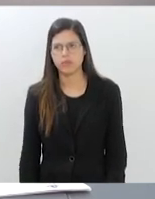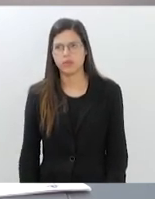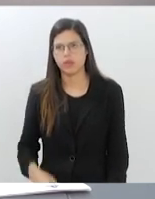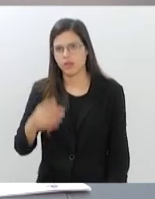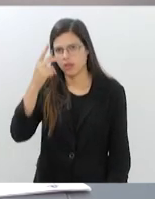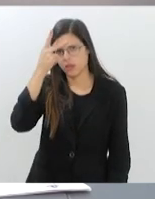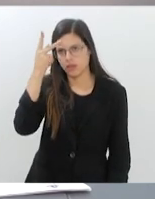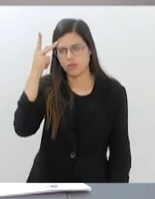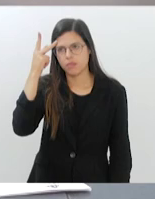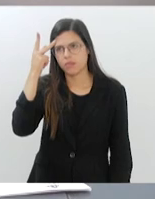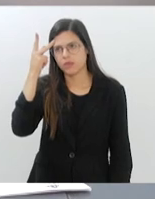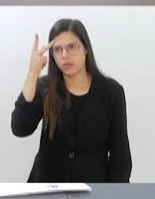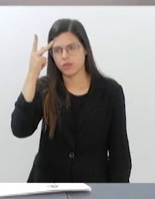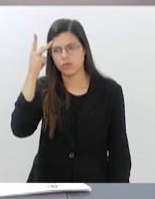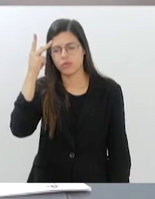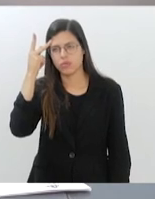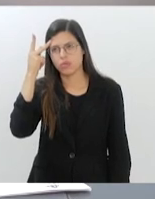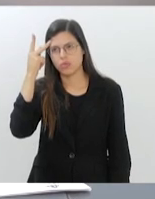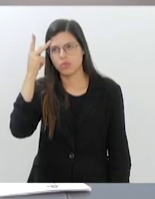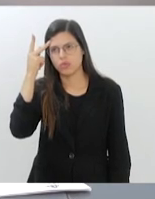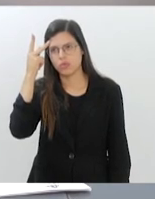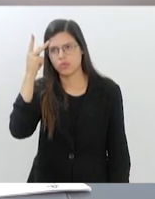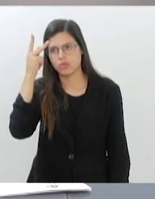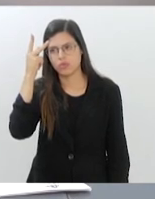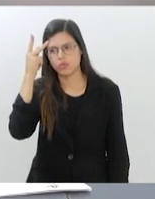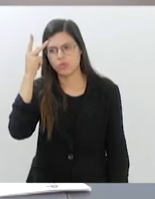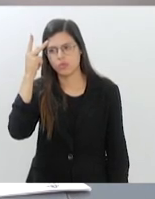que tem deficiência eh